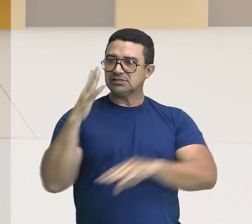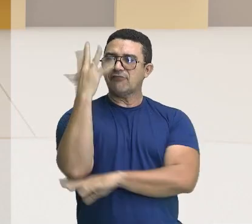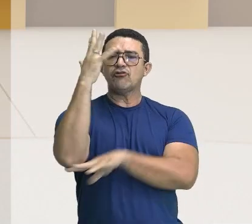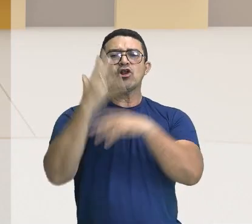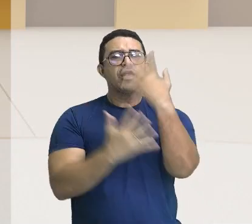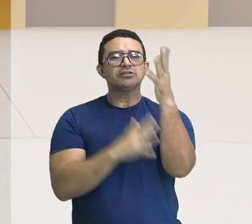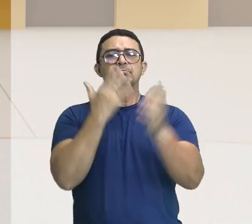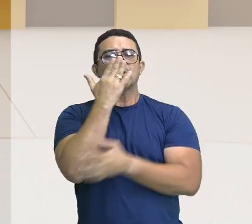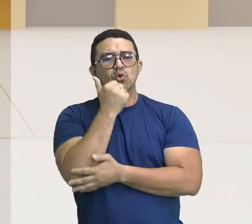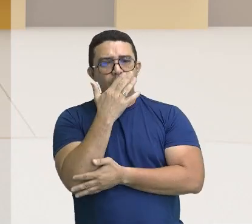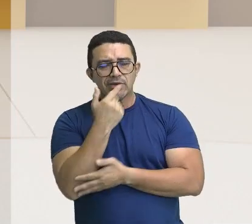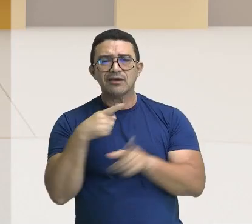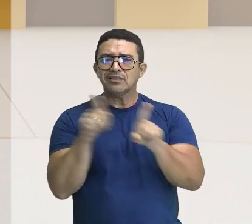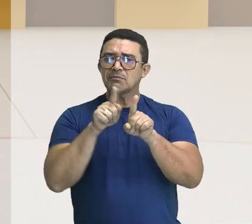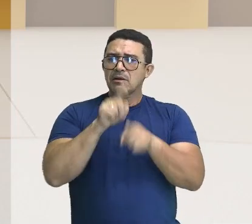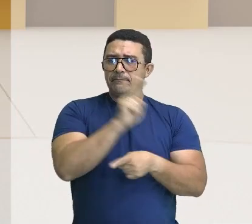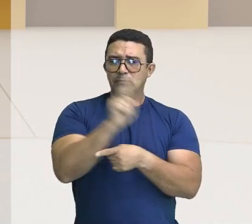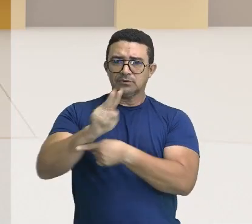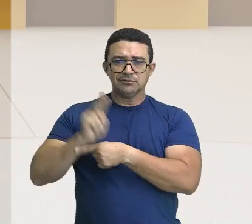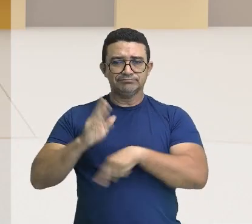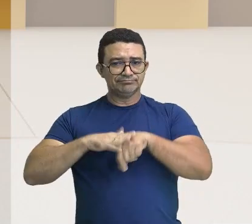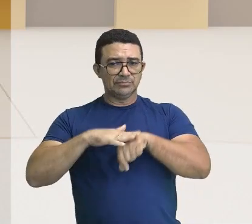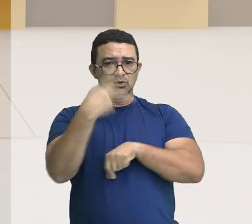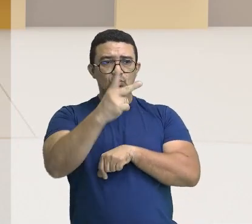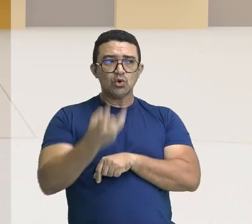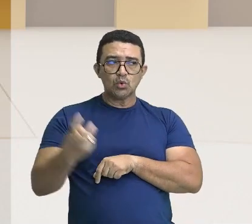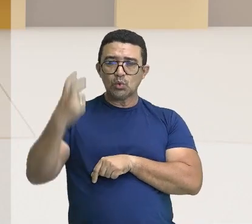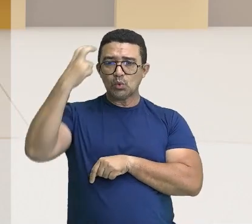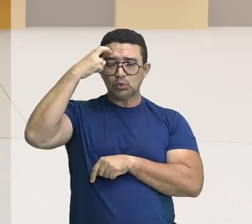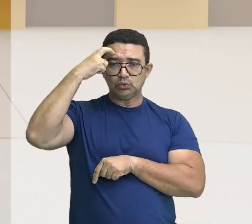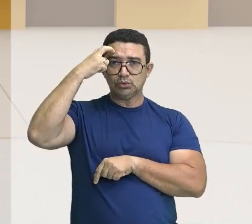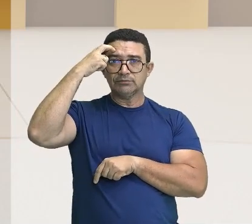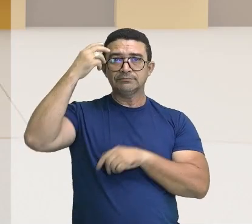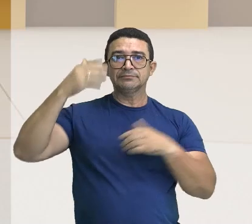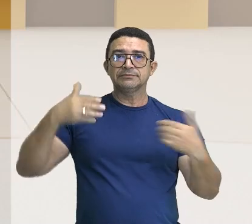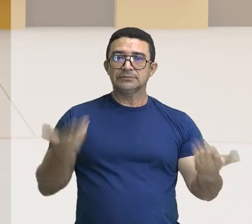e para proteger a sua cultura. Além disso,